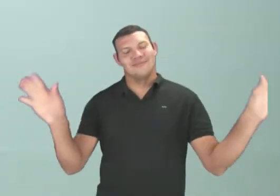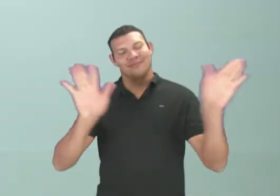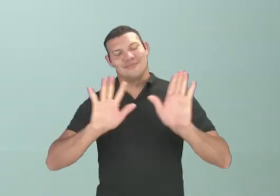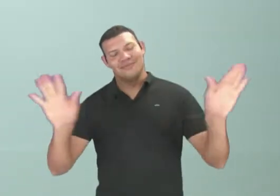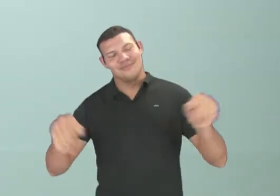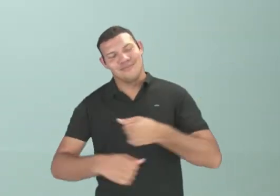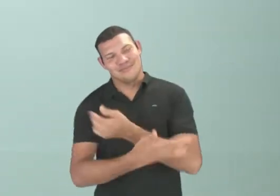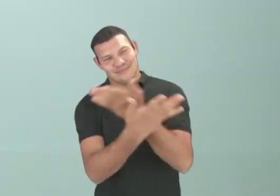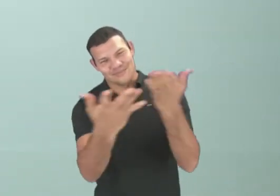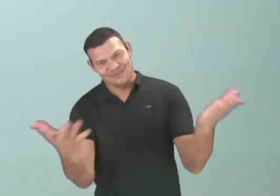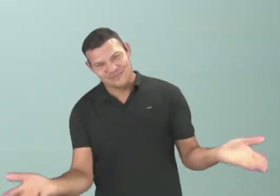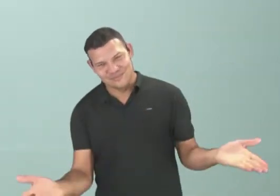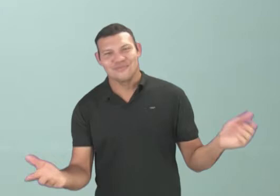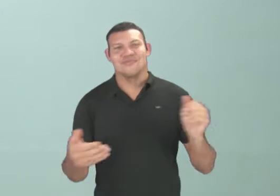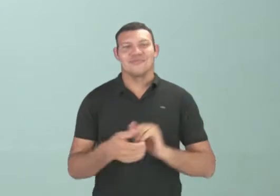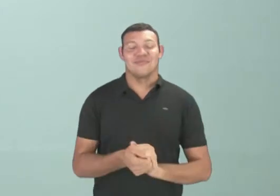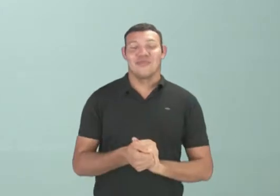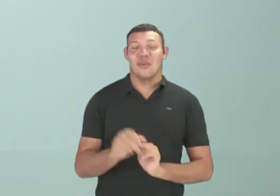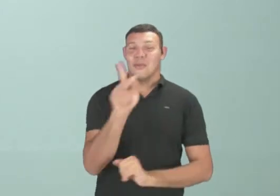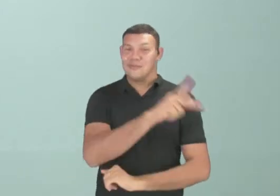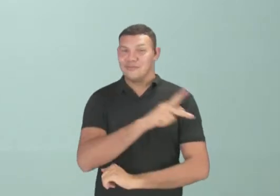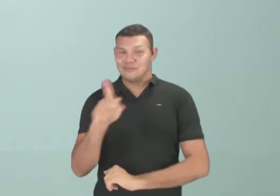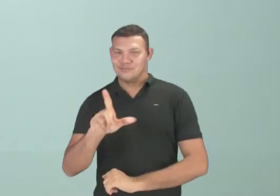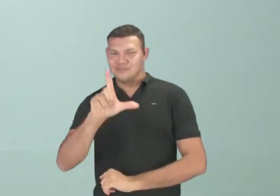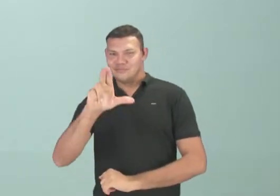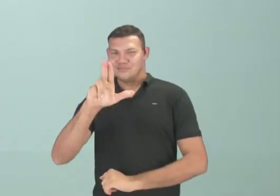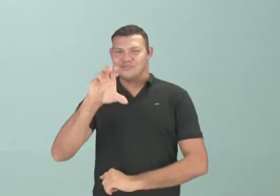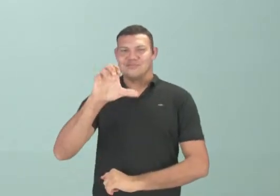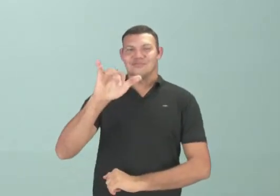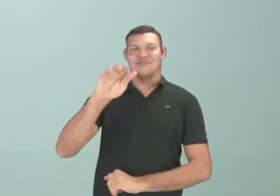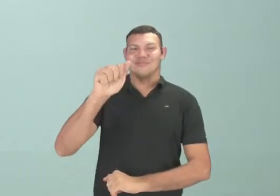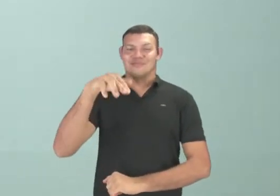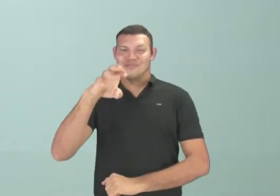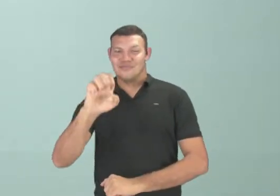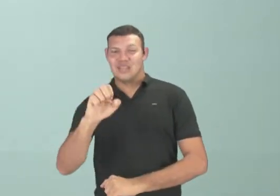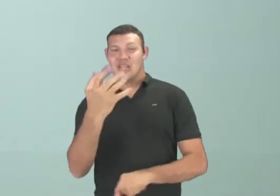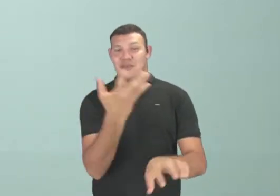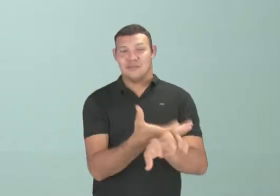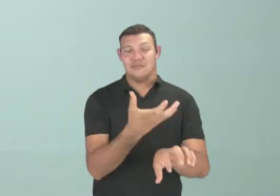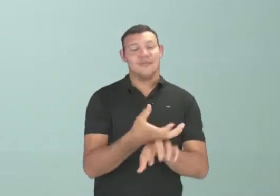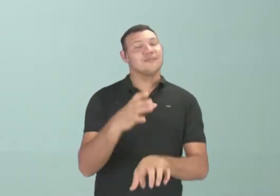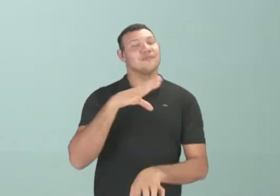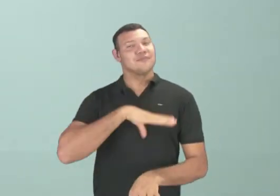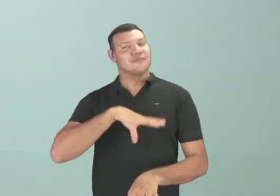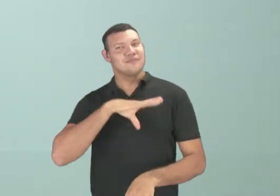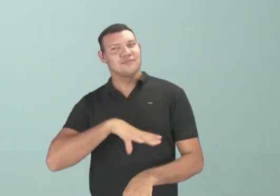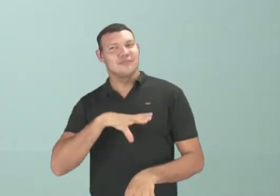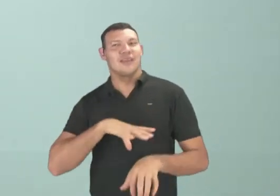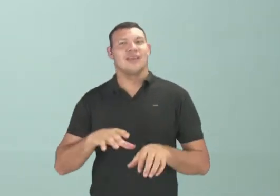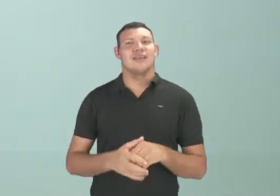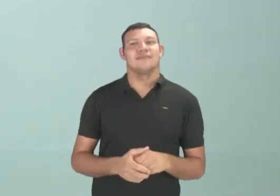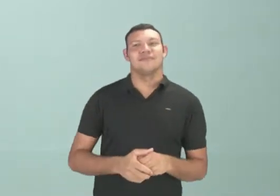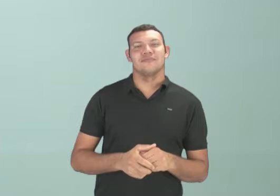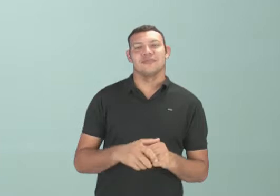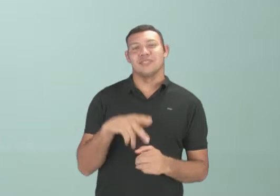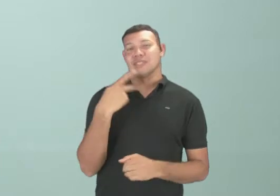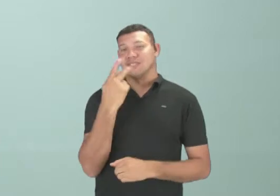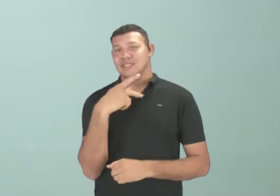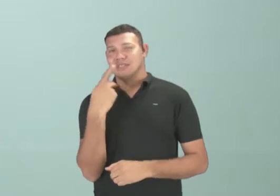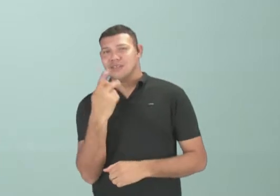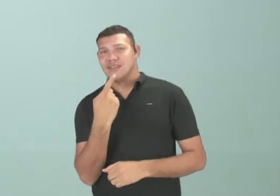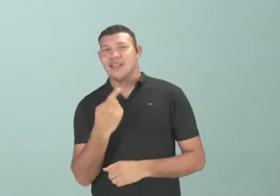Olá pessoal, eu sou o professor Luciano, de Língua Portuguesa, e hoje nós vamos falar um pouco sobre a